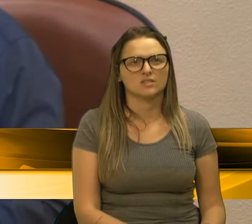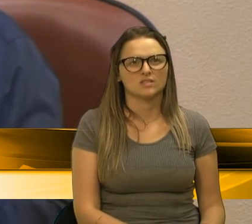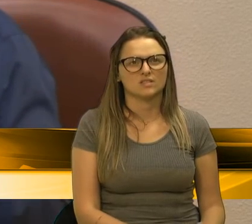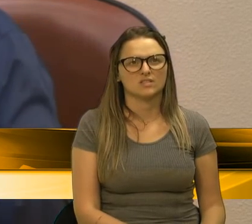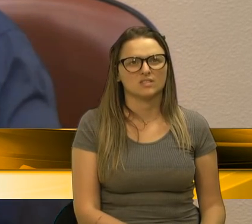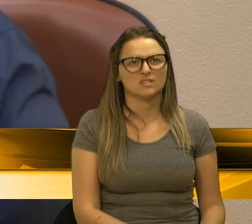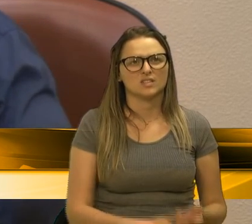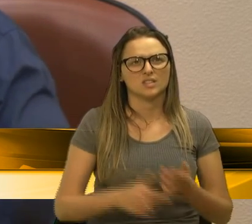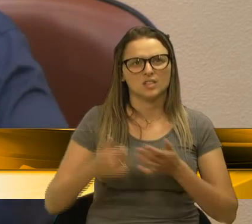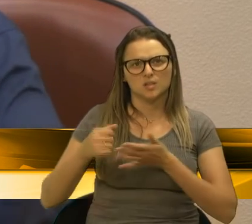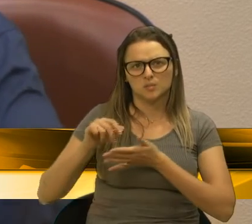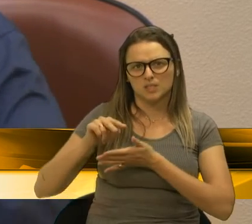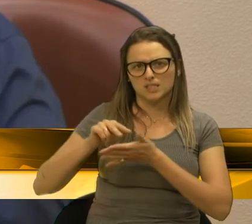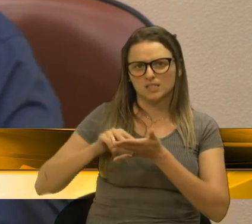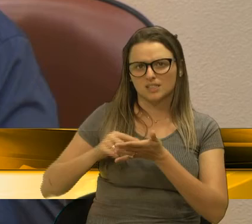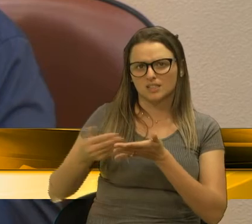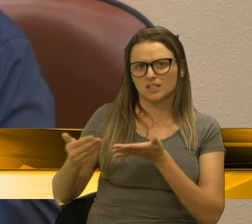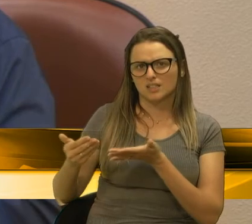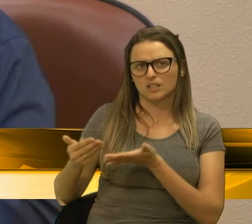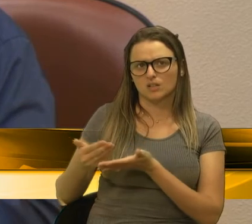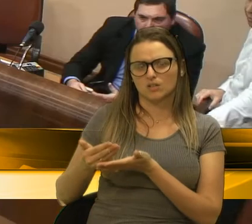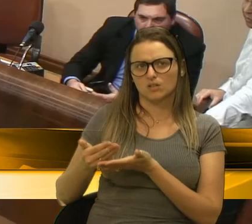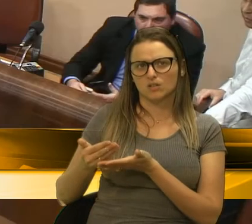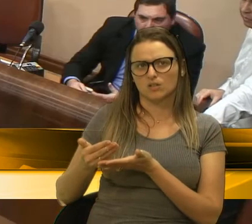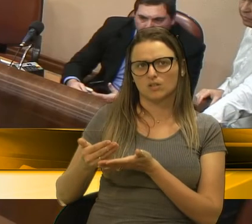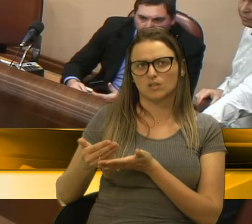Doutor, necessário ler